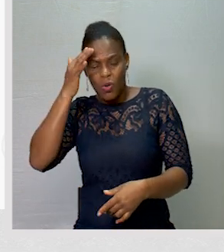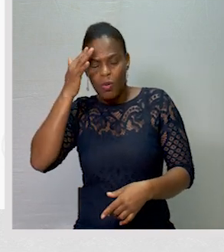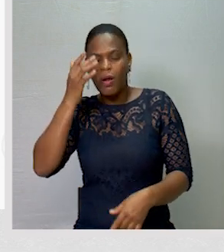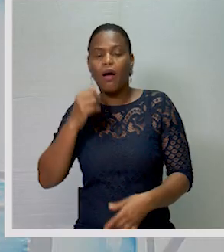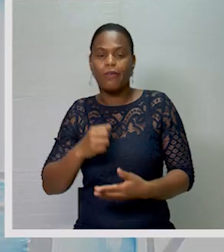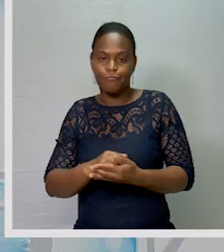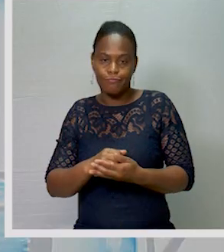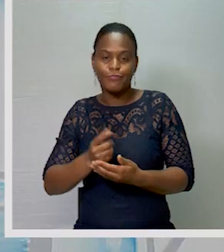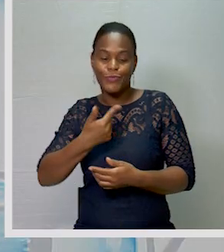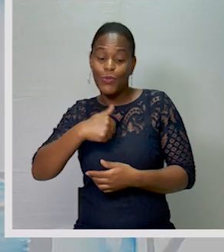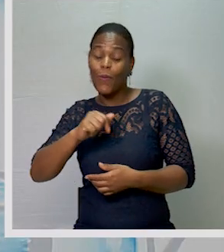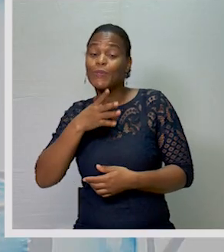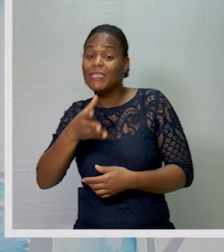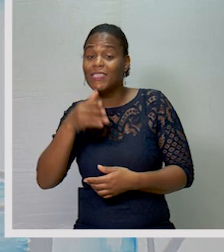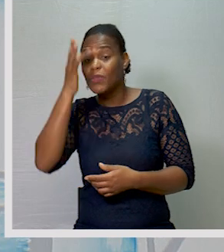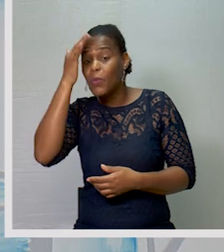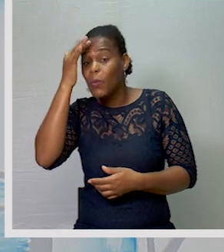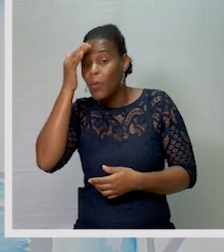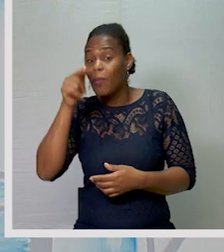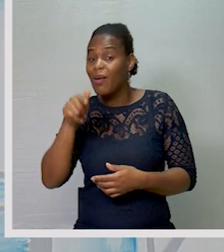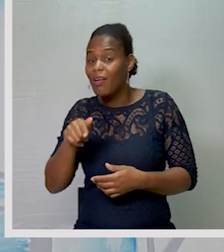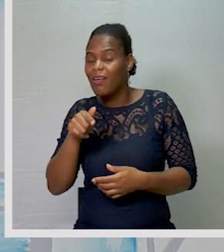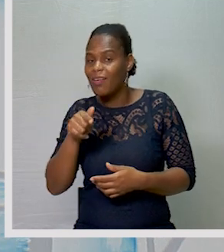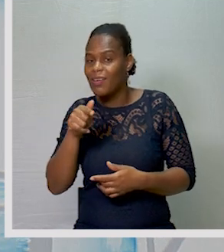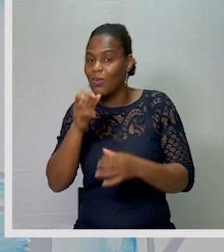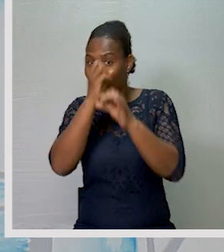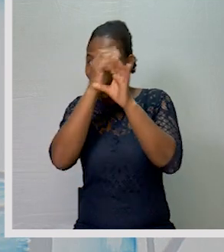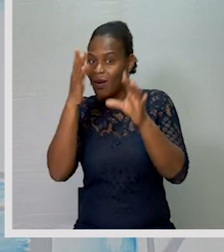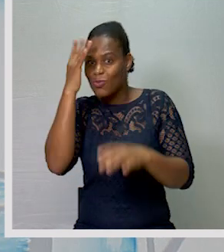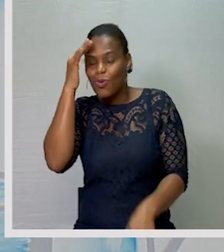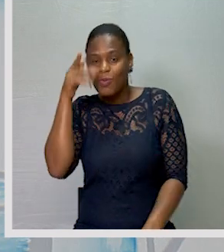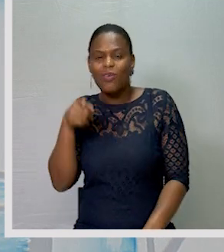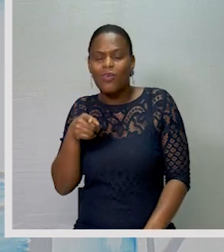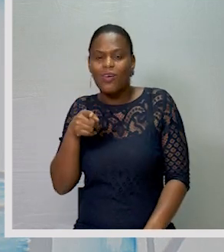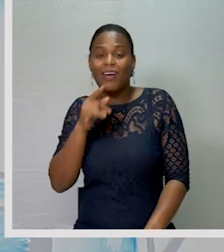nós chegamos à conclusão de que este número é um número